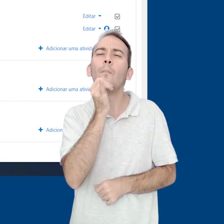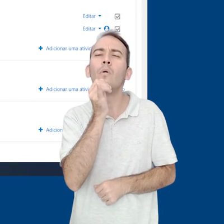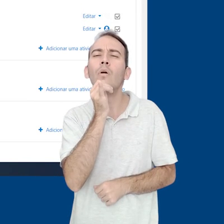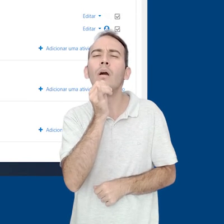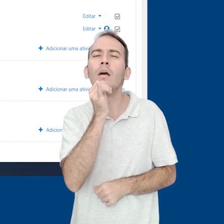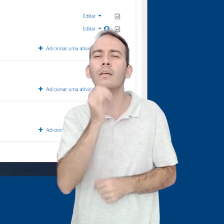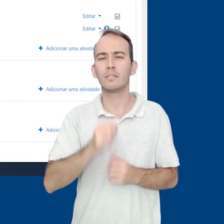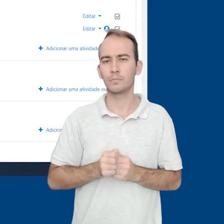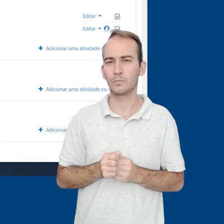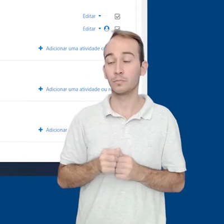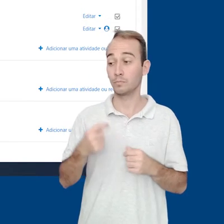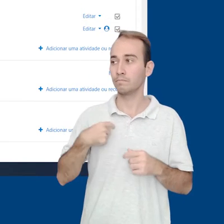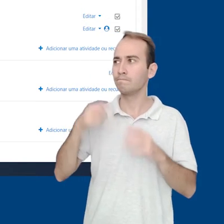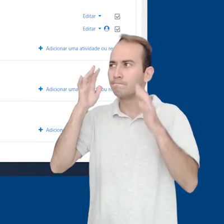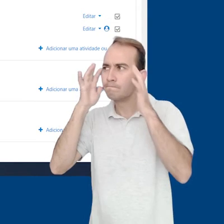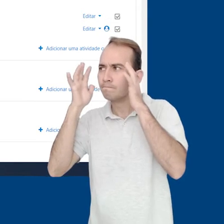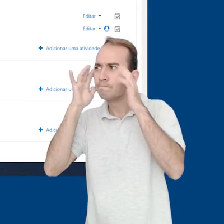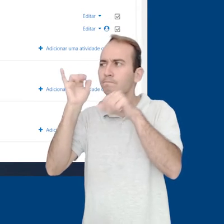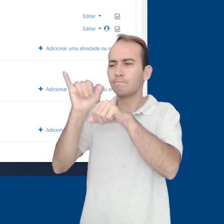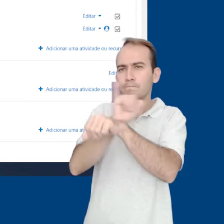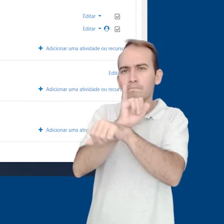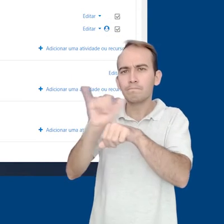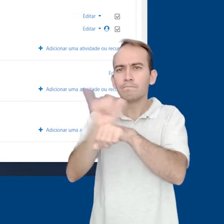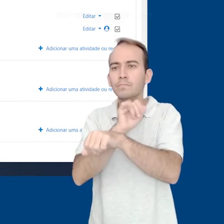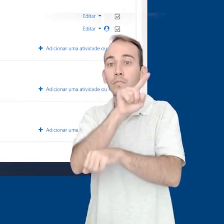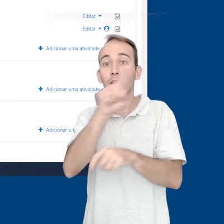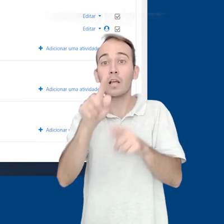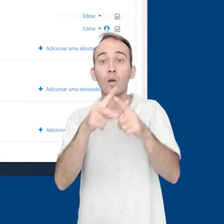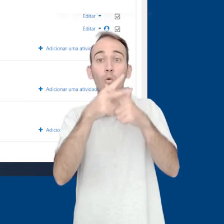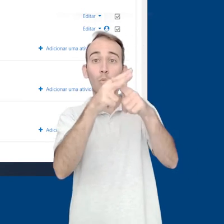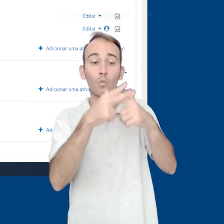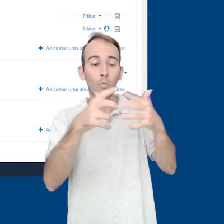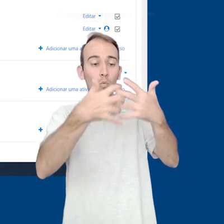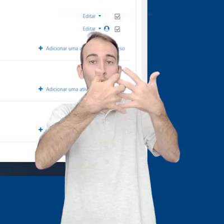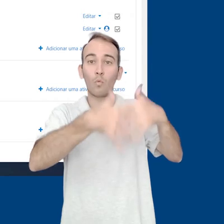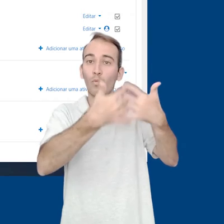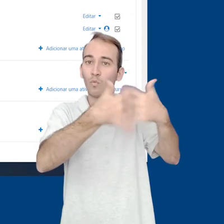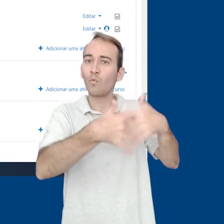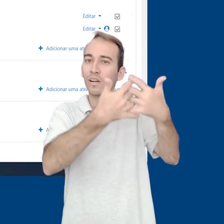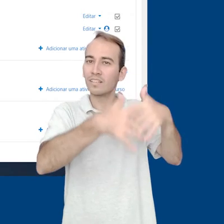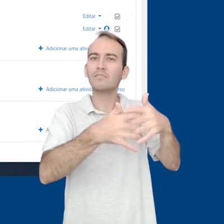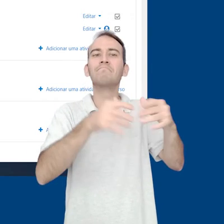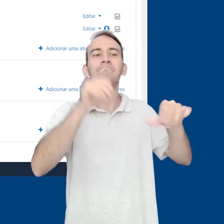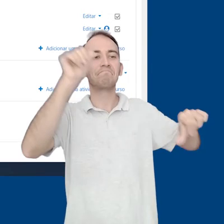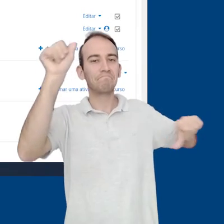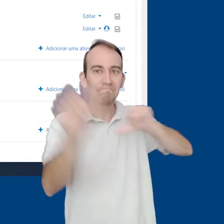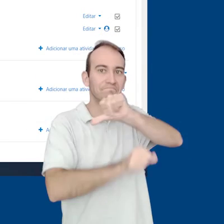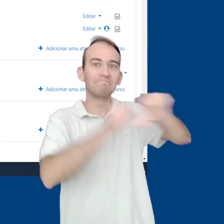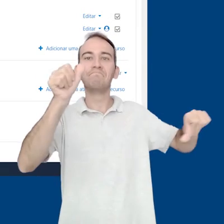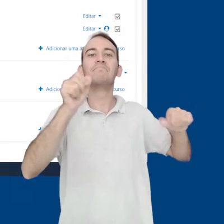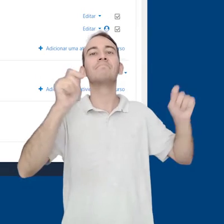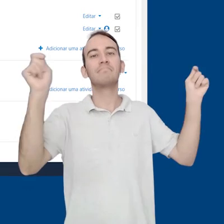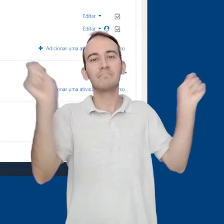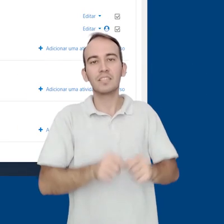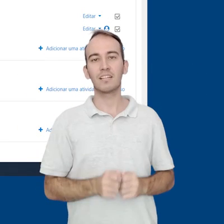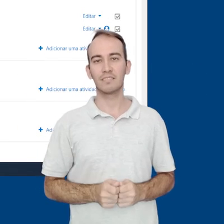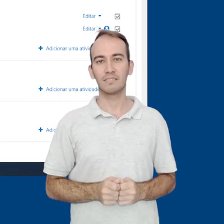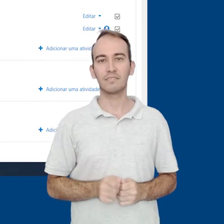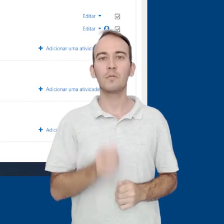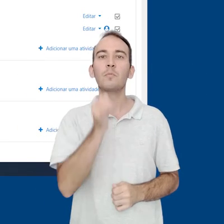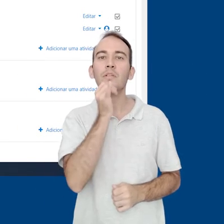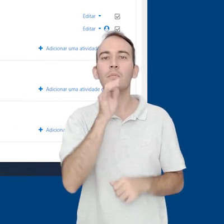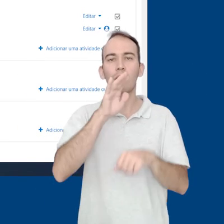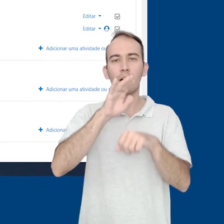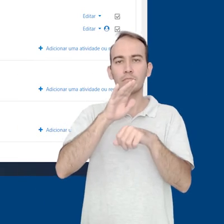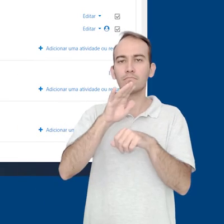por exemplo, a possibilidade de editar as configurações desse recurso. Cada recurso tem os seus próprios